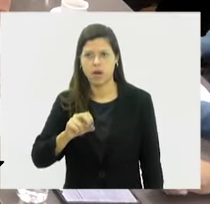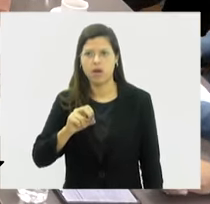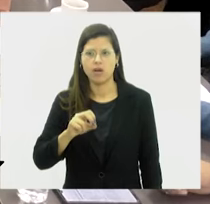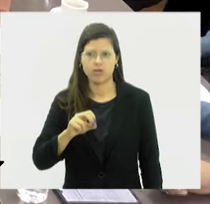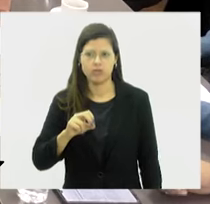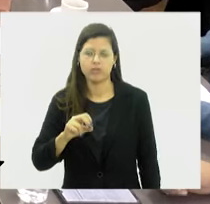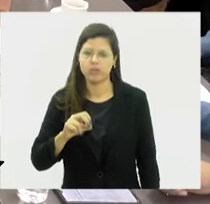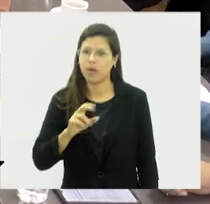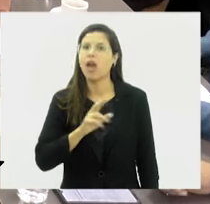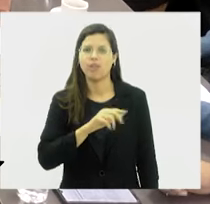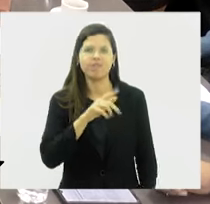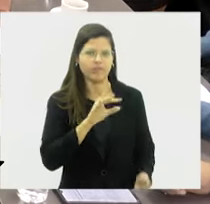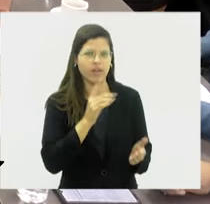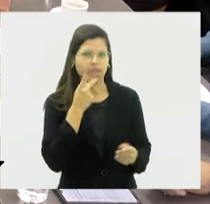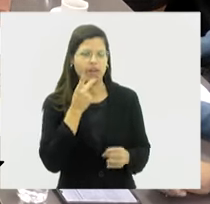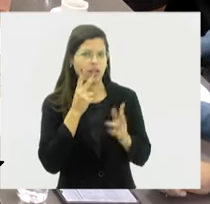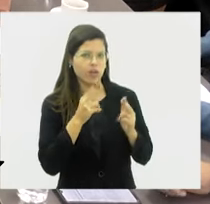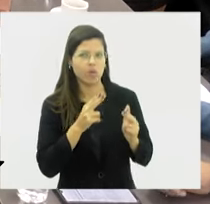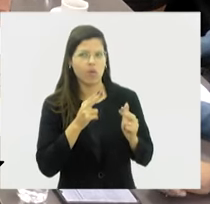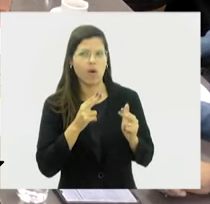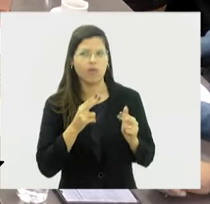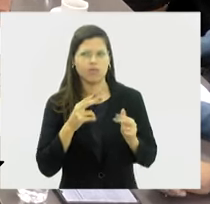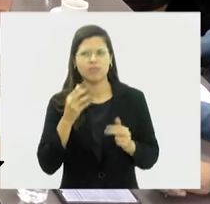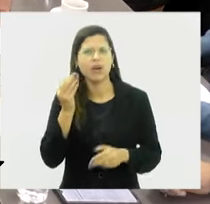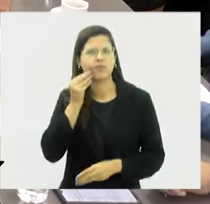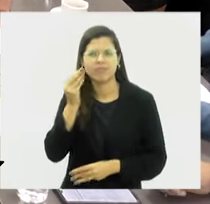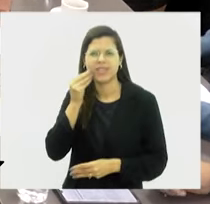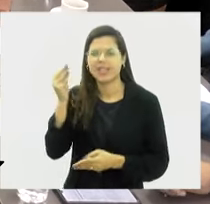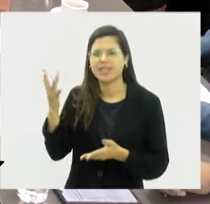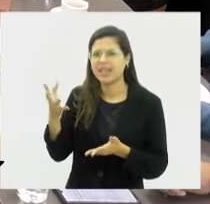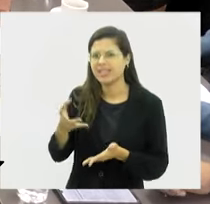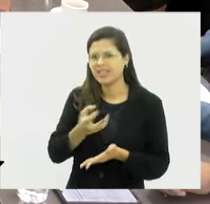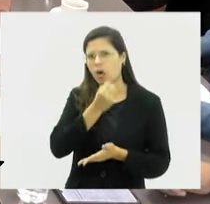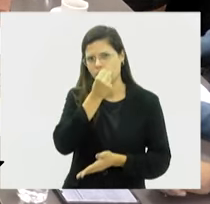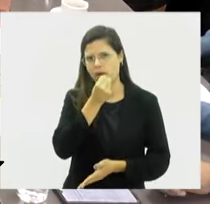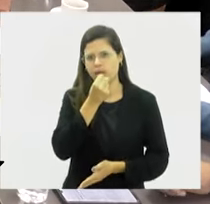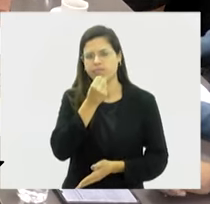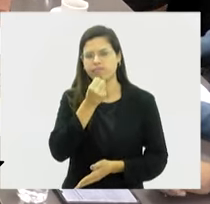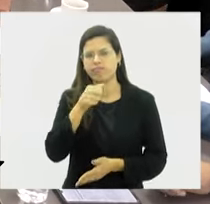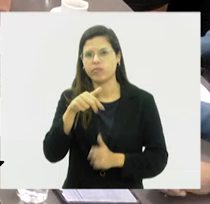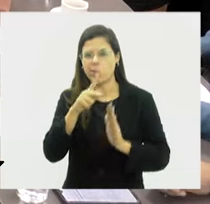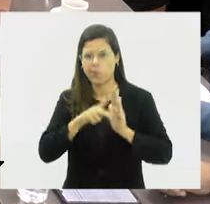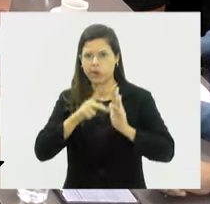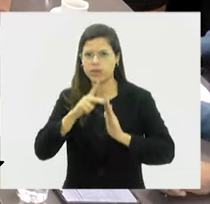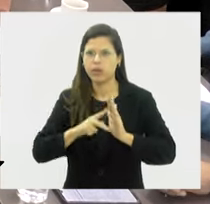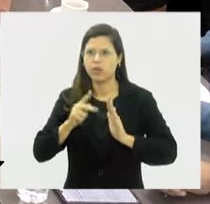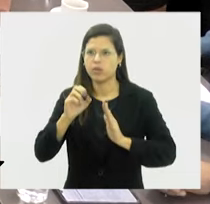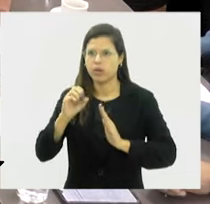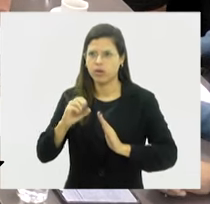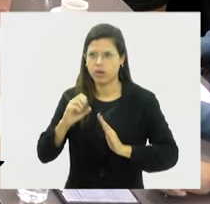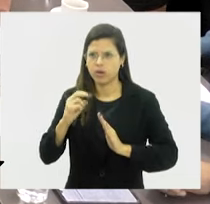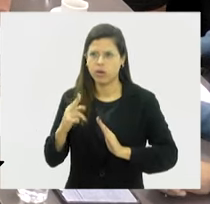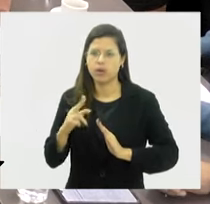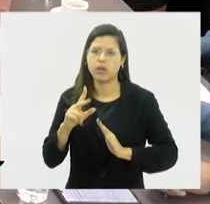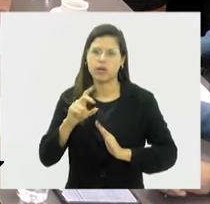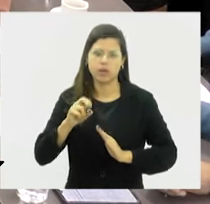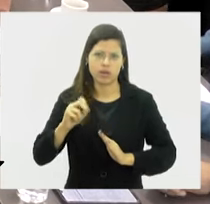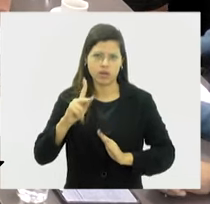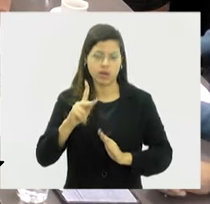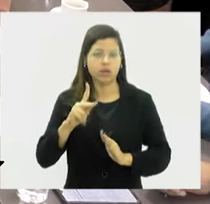né? Vamos tentar salvar o projeto. Tá certo. Então, projeto com vista ao deputado Luiz Paulo,